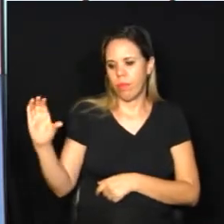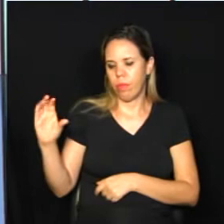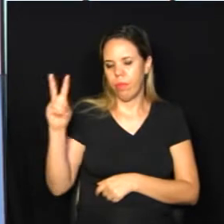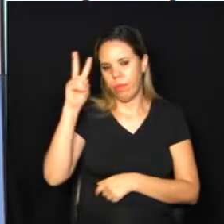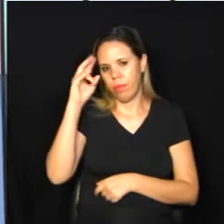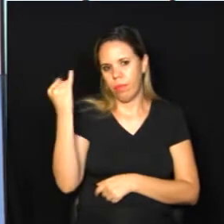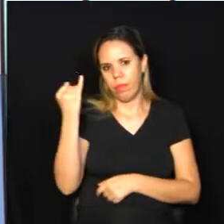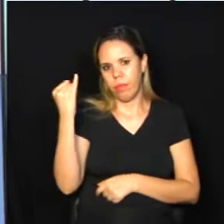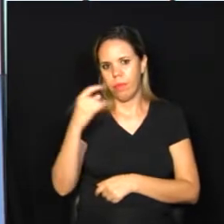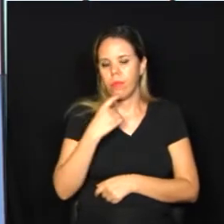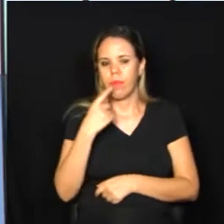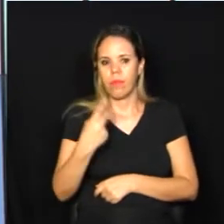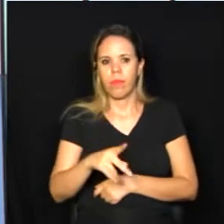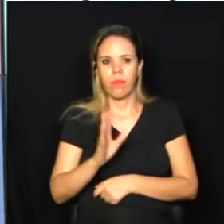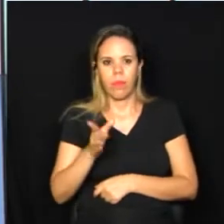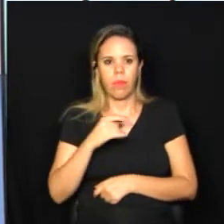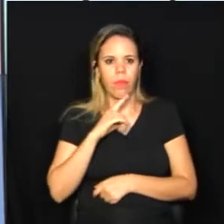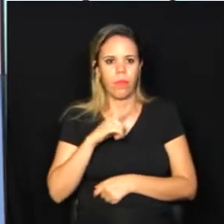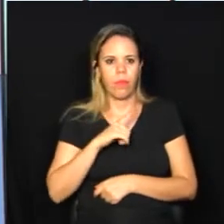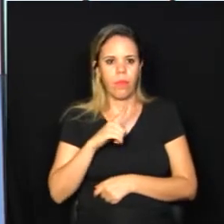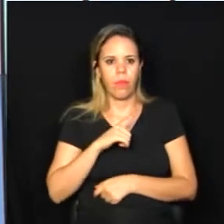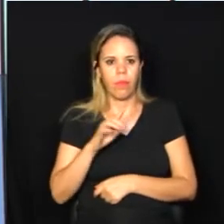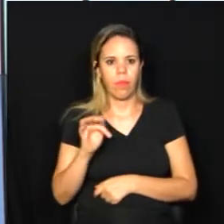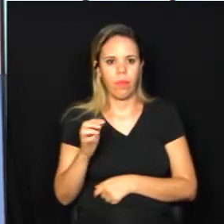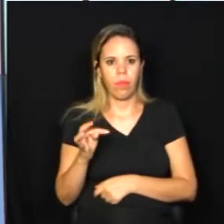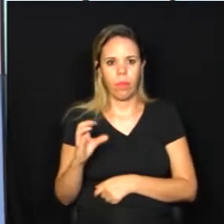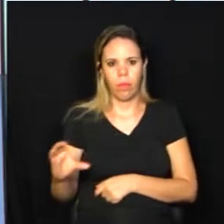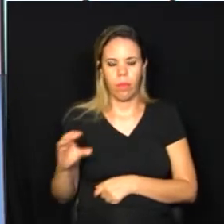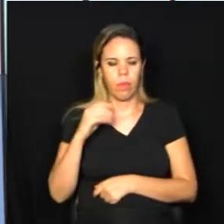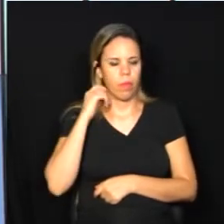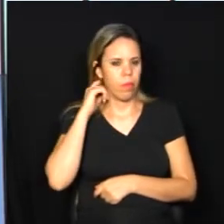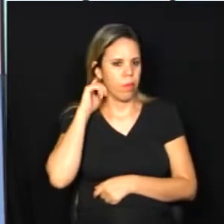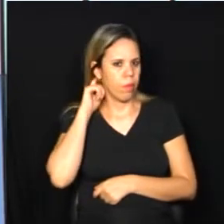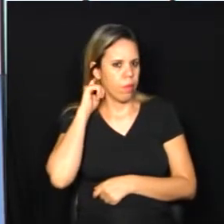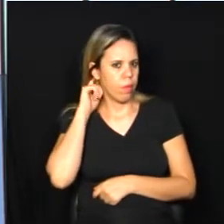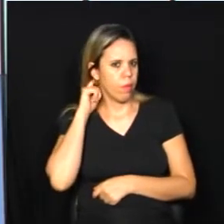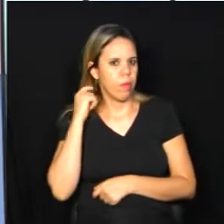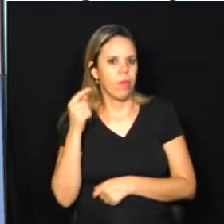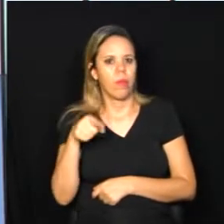que Campinas também já tem uma FATEC. Então, você que